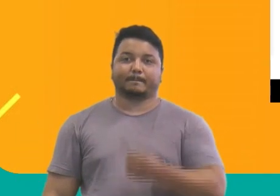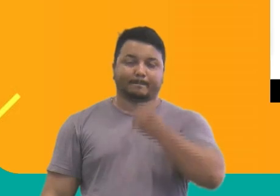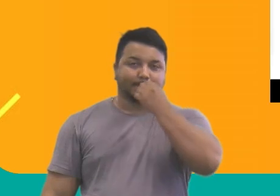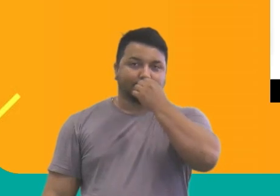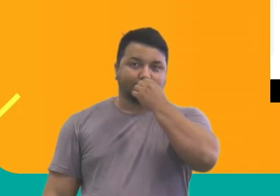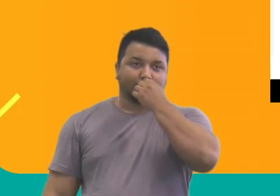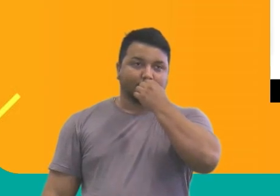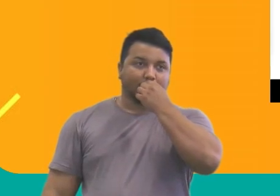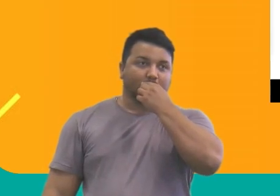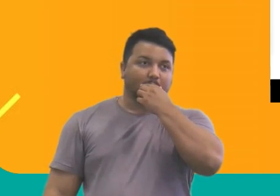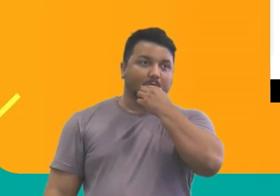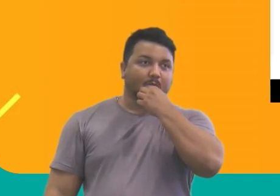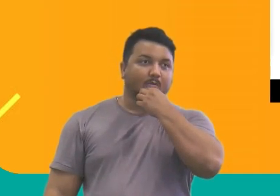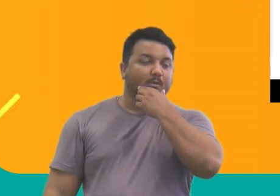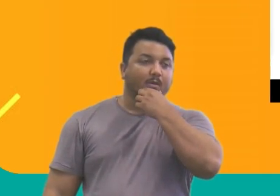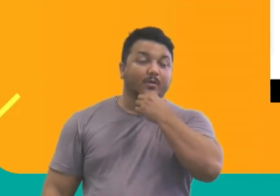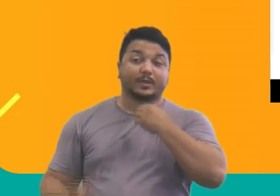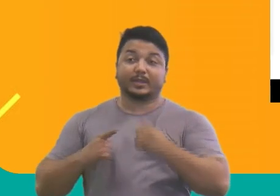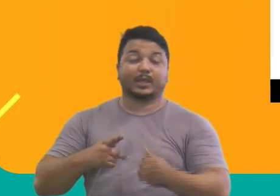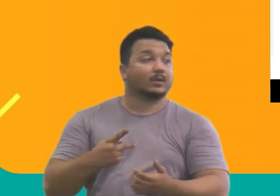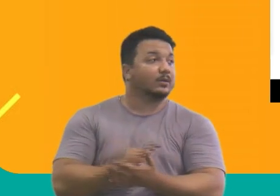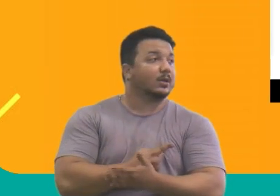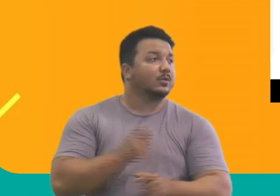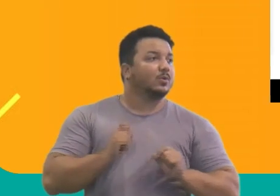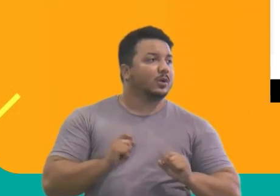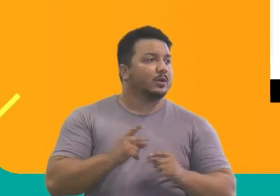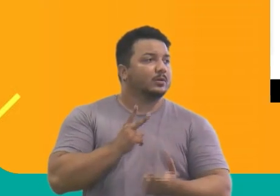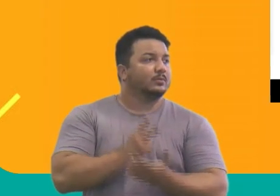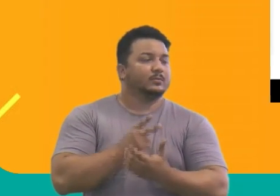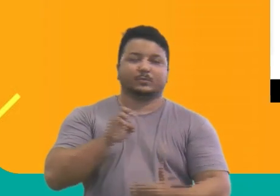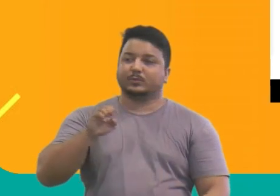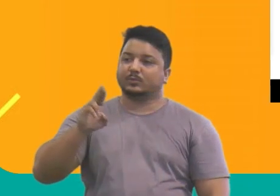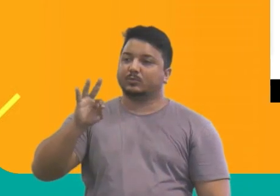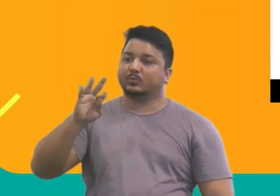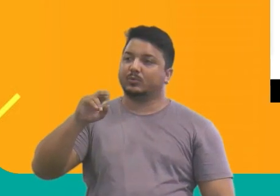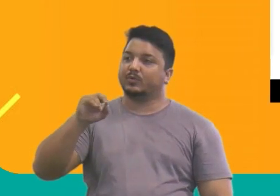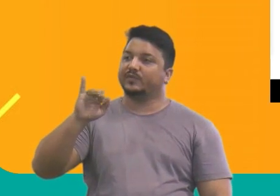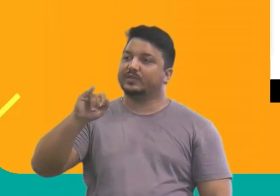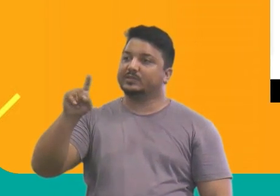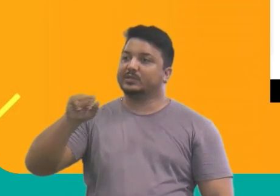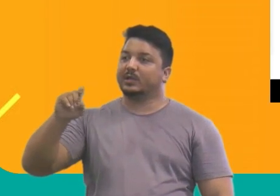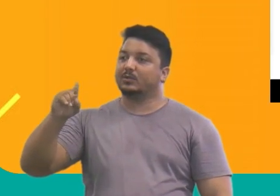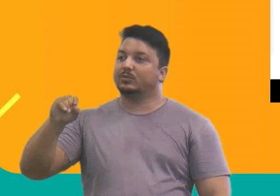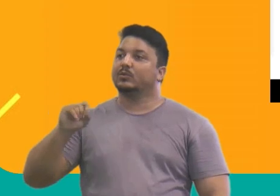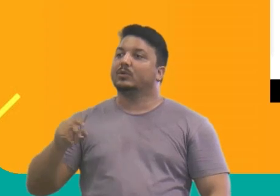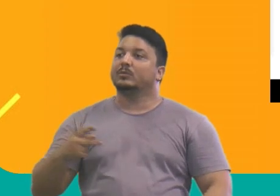de oxigênio. O que é que normalmente aparece no ambiente eutrofizado?